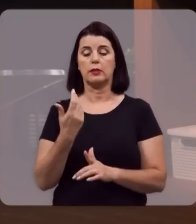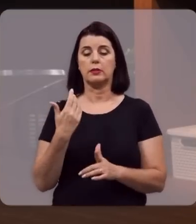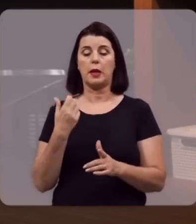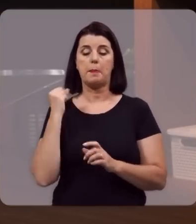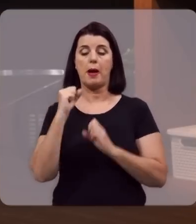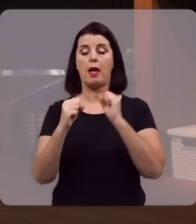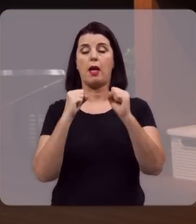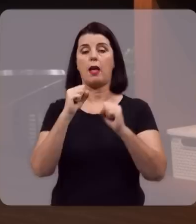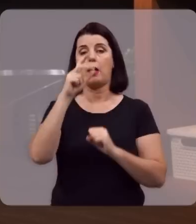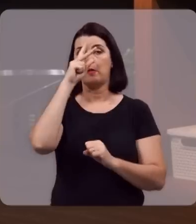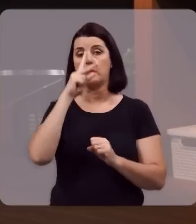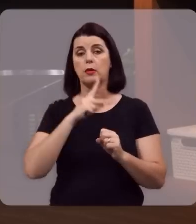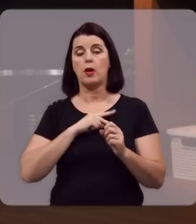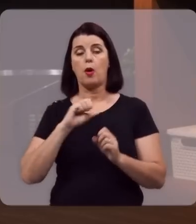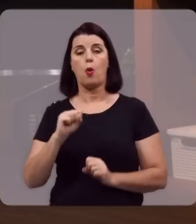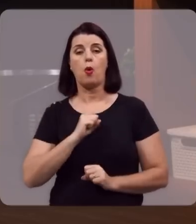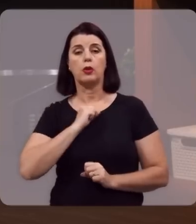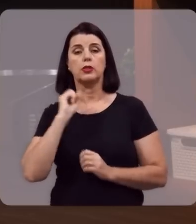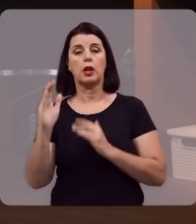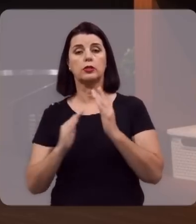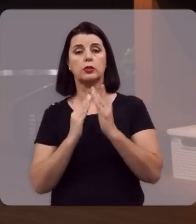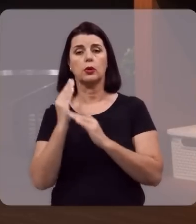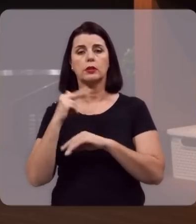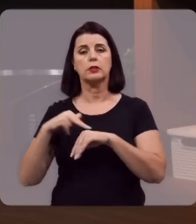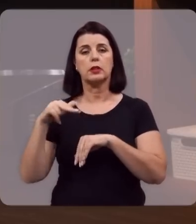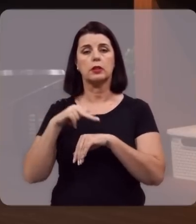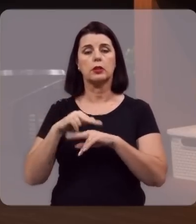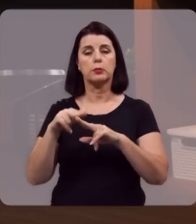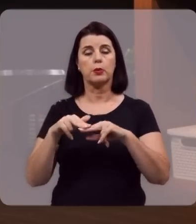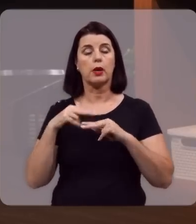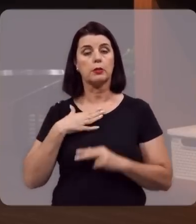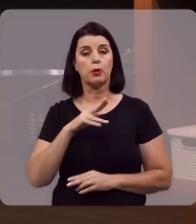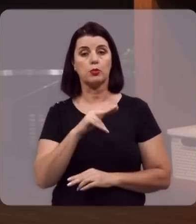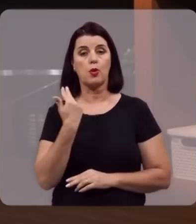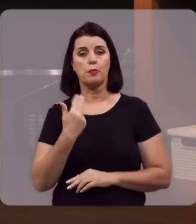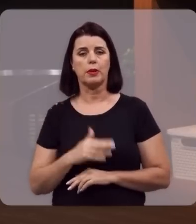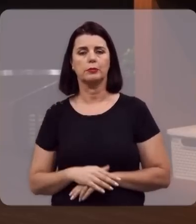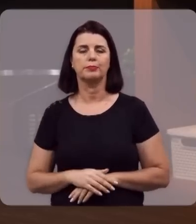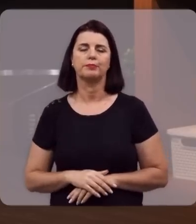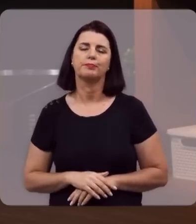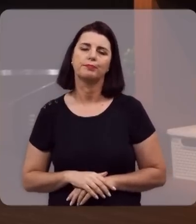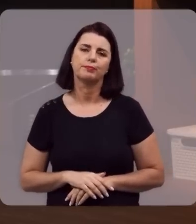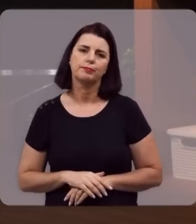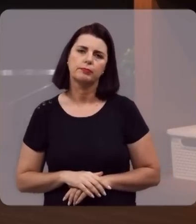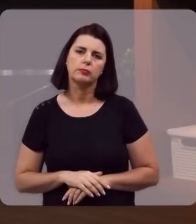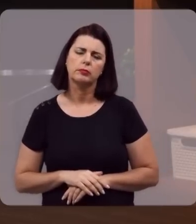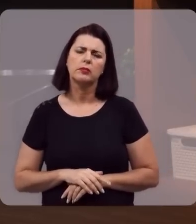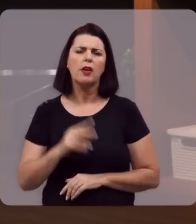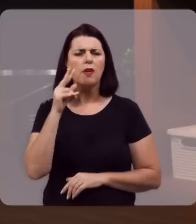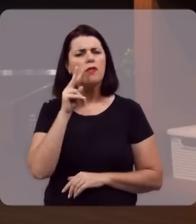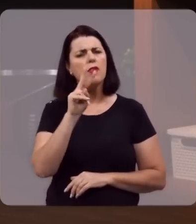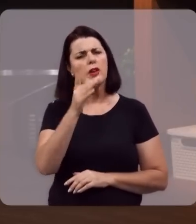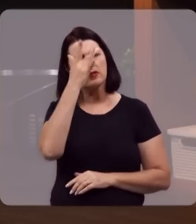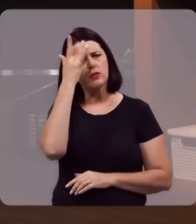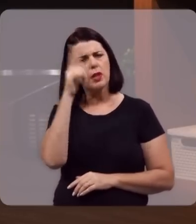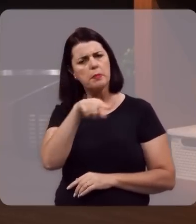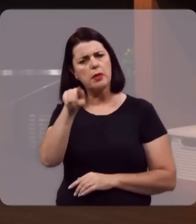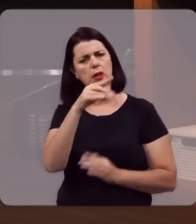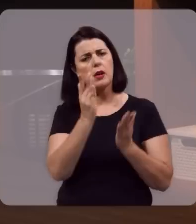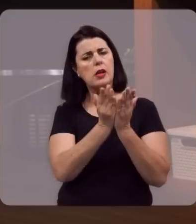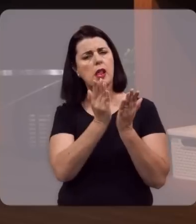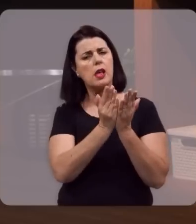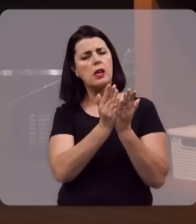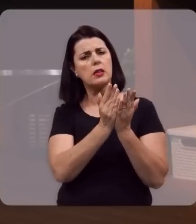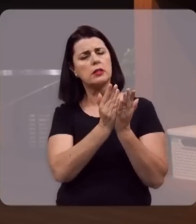matarão, sereis odiados de todas as nações por causa do meu nome. Vejam vocês que os